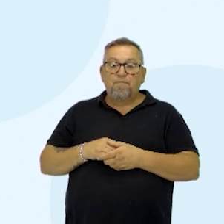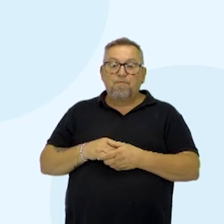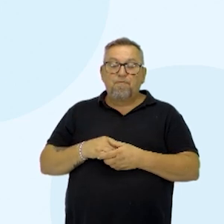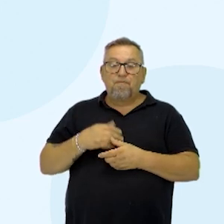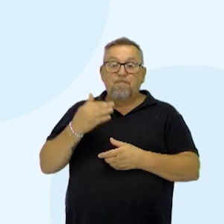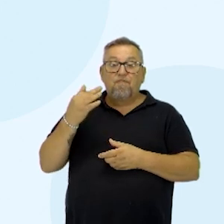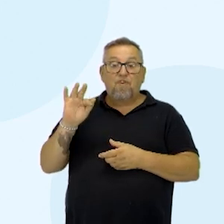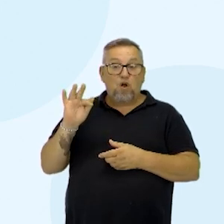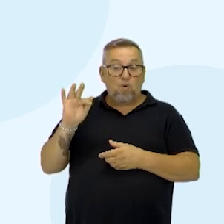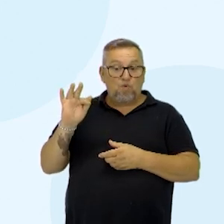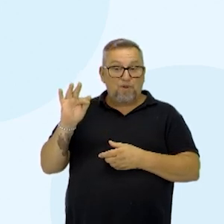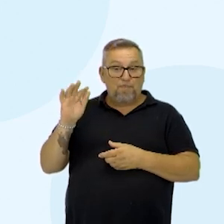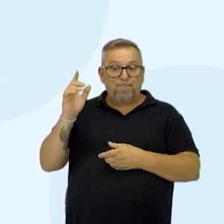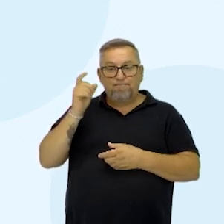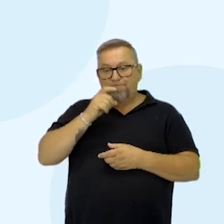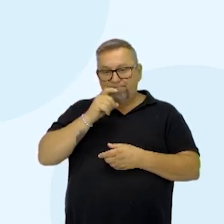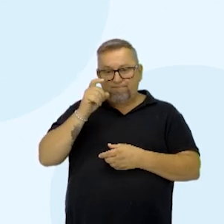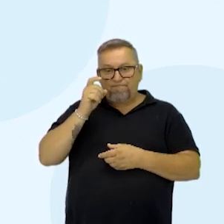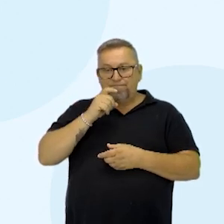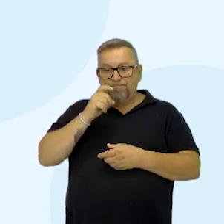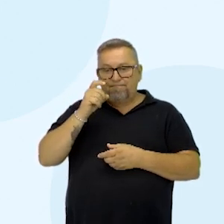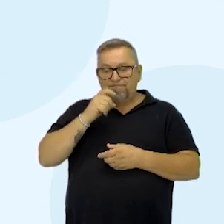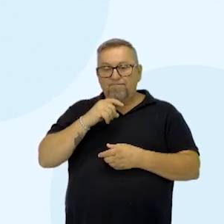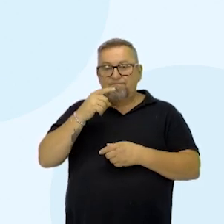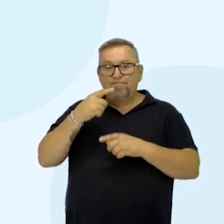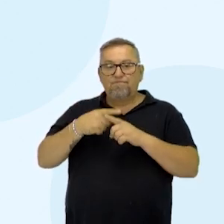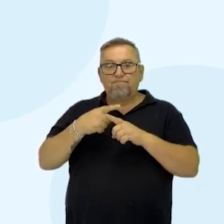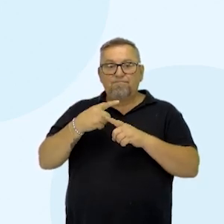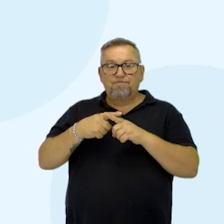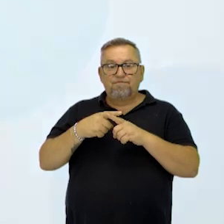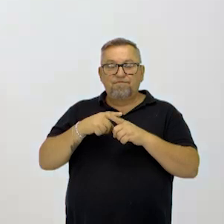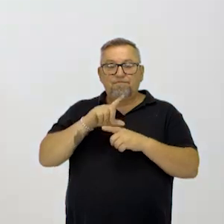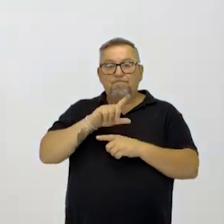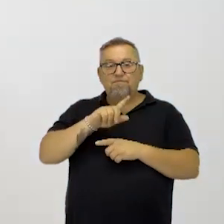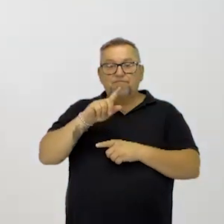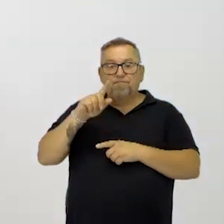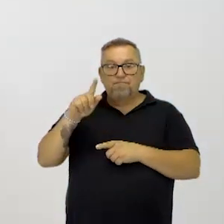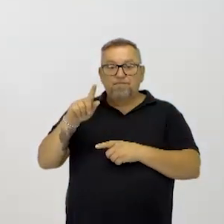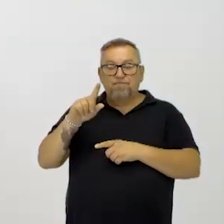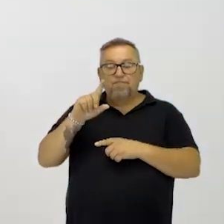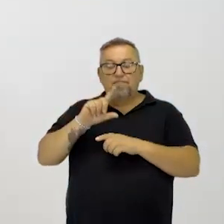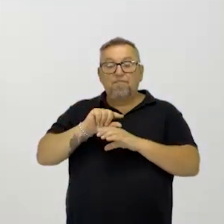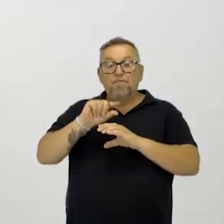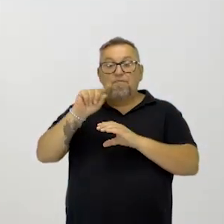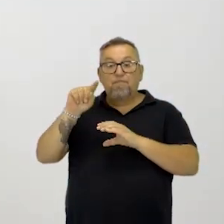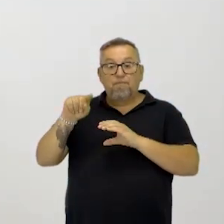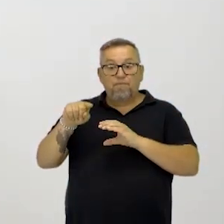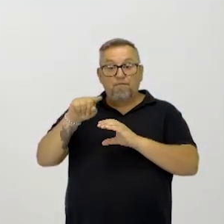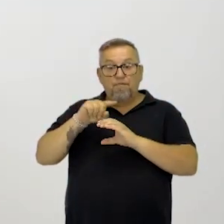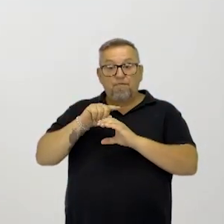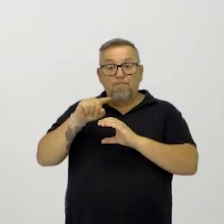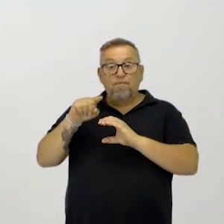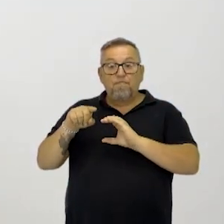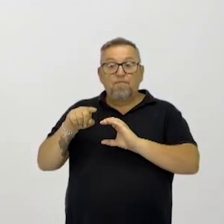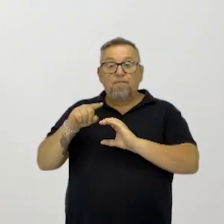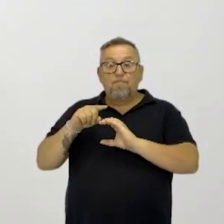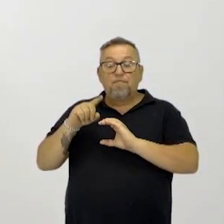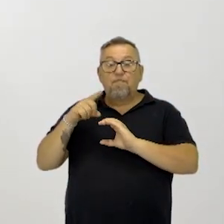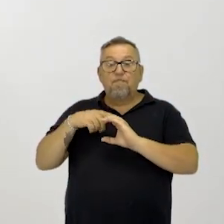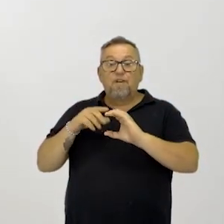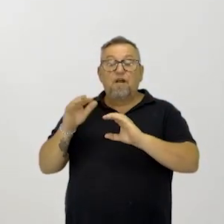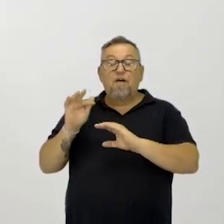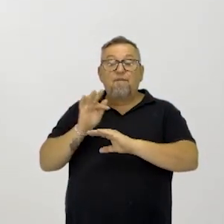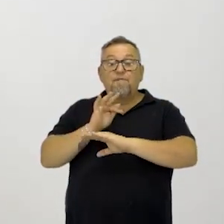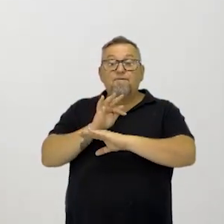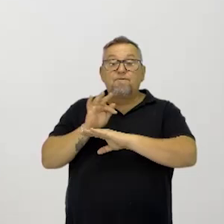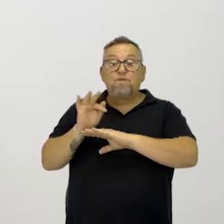primeira a resposta é falsa. Por quê? A linguagem em um artigo de divulgação científica, ela é